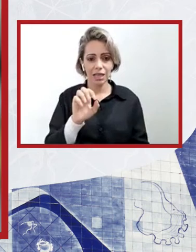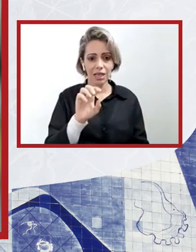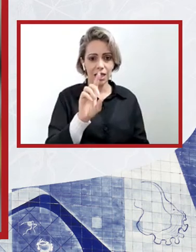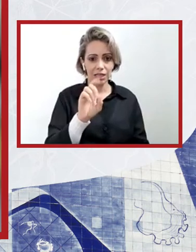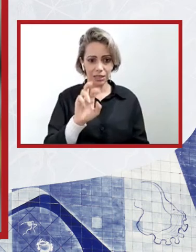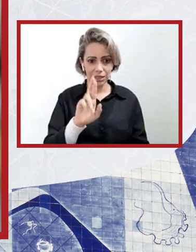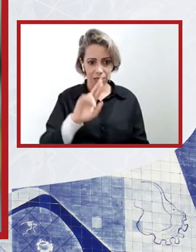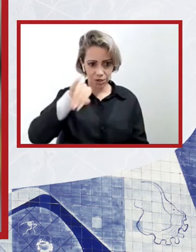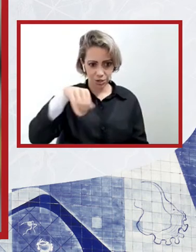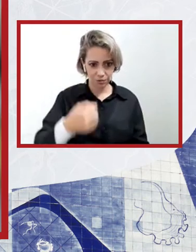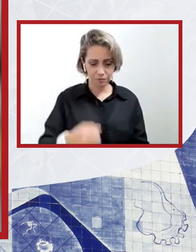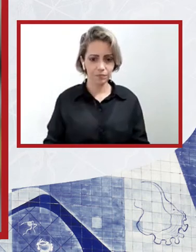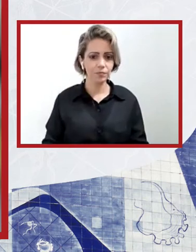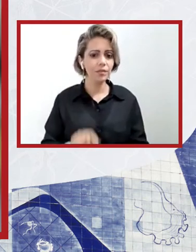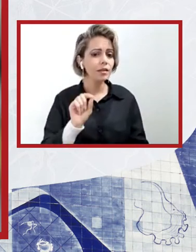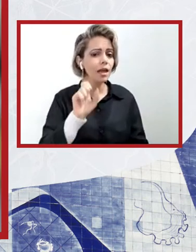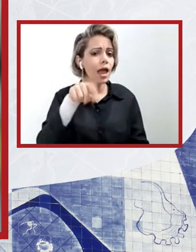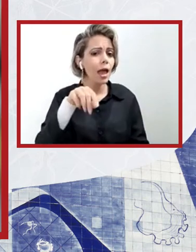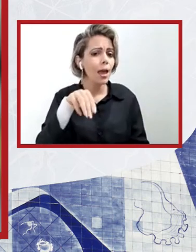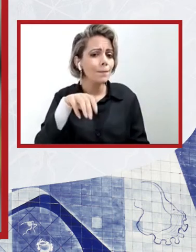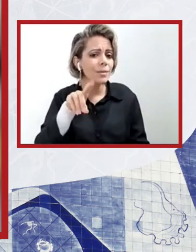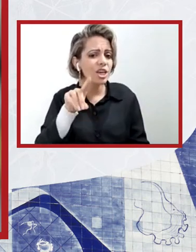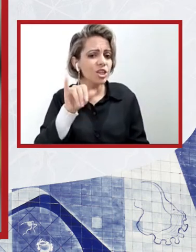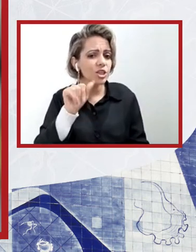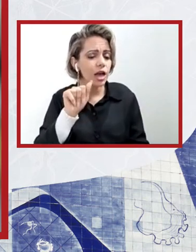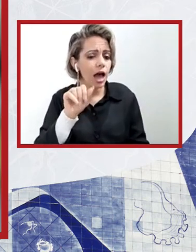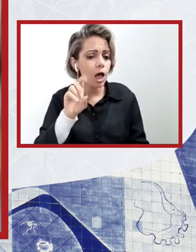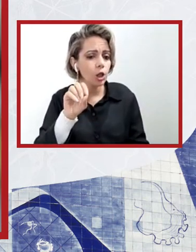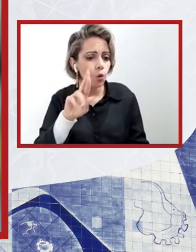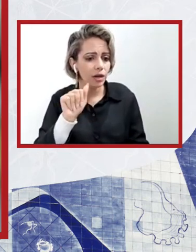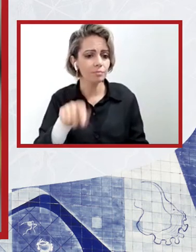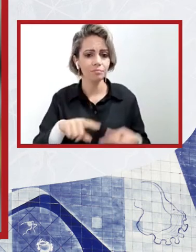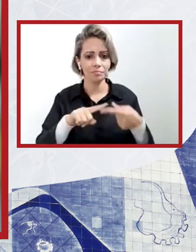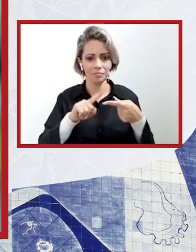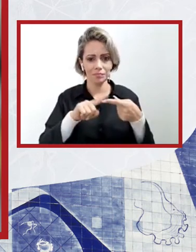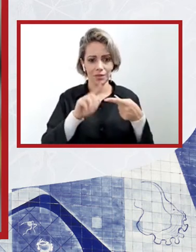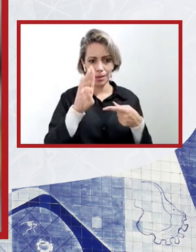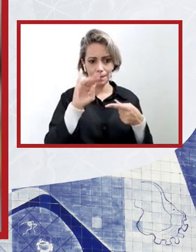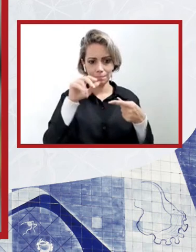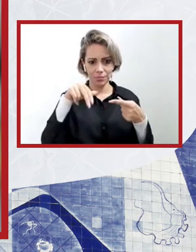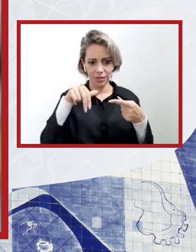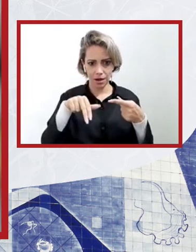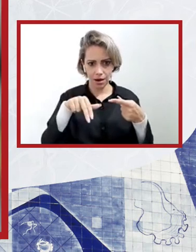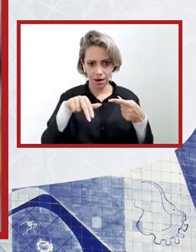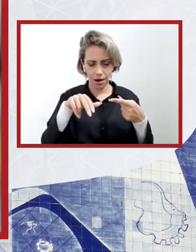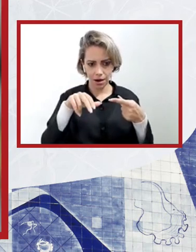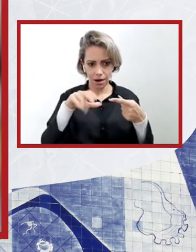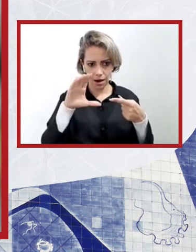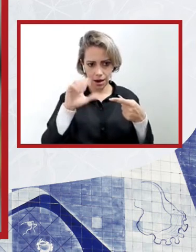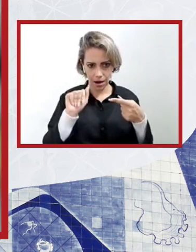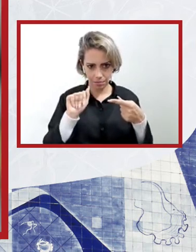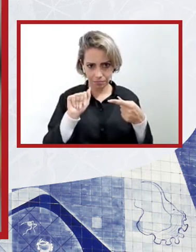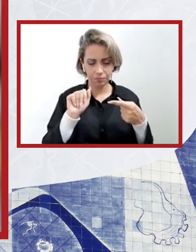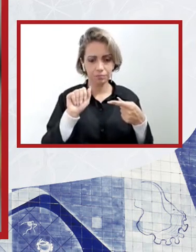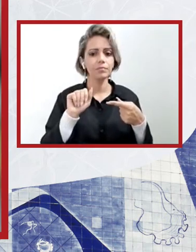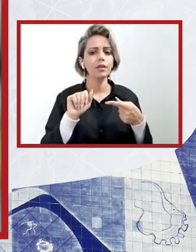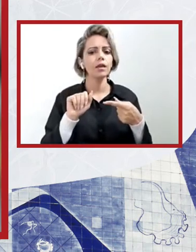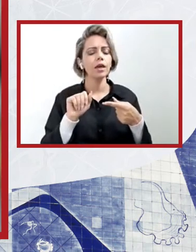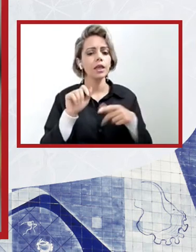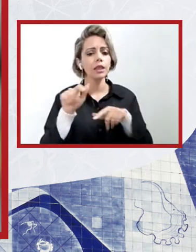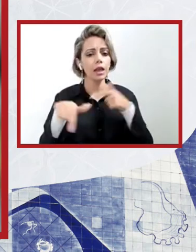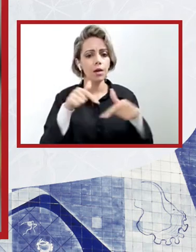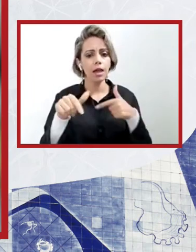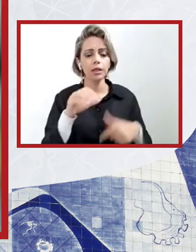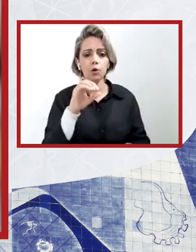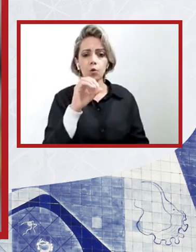conversa são a Bianca Della Libera da Silva, que é mestre doutora em Ensino em Biociências e Saúde pela Fundação Oswaldo Cruz, com graduação